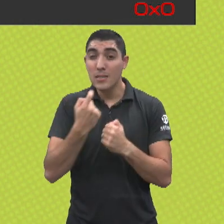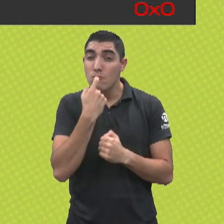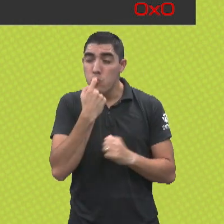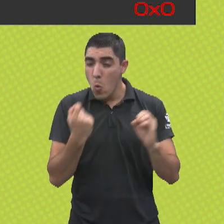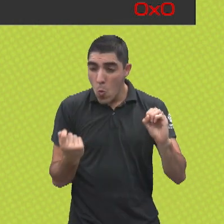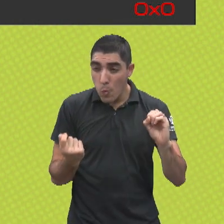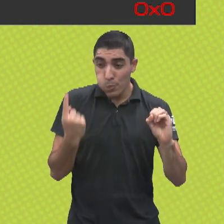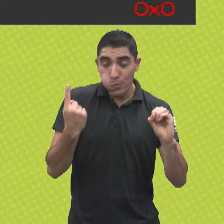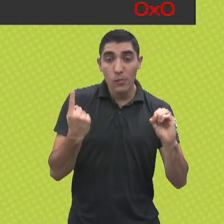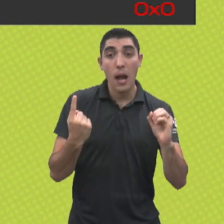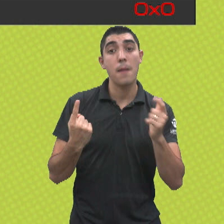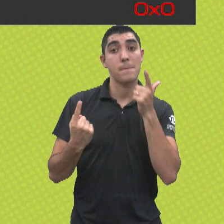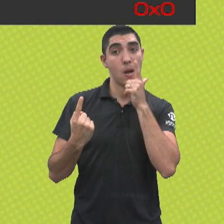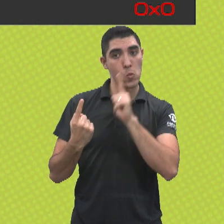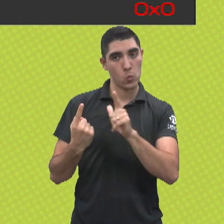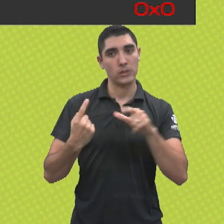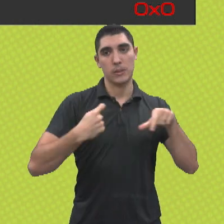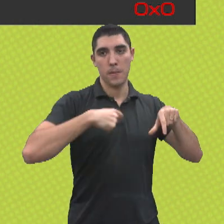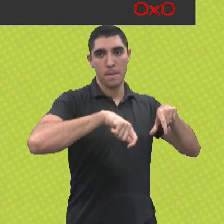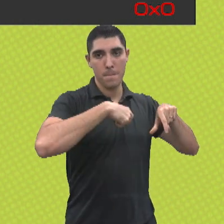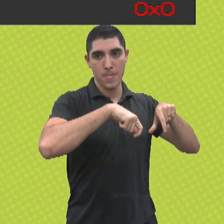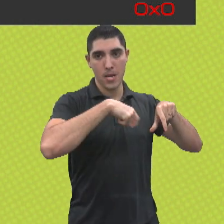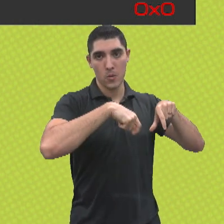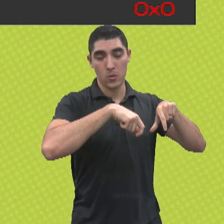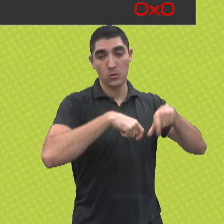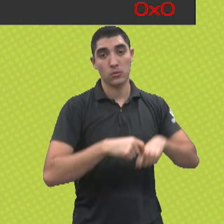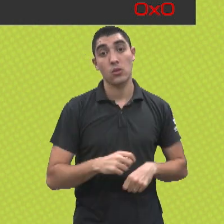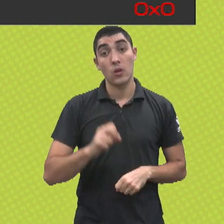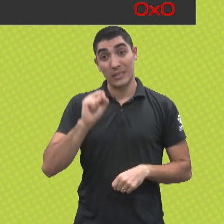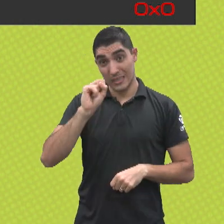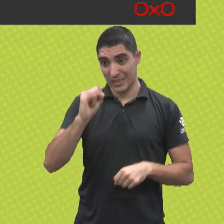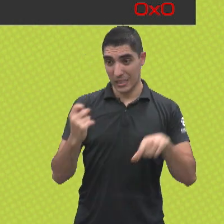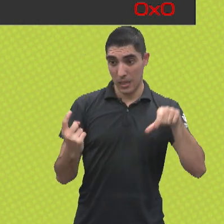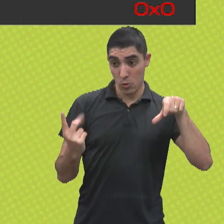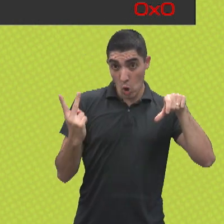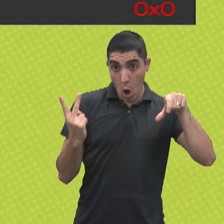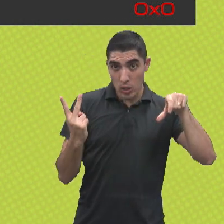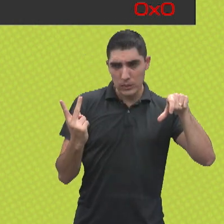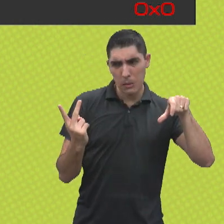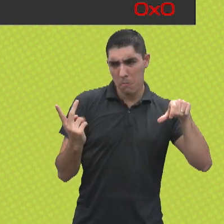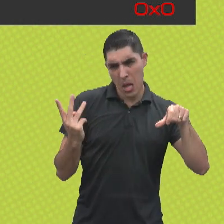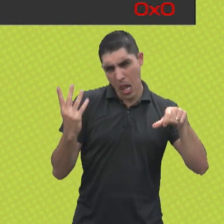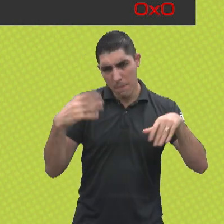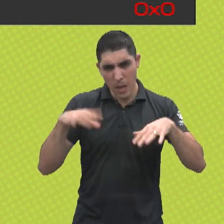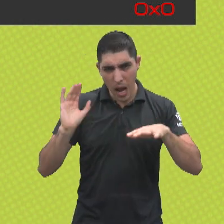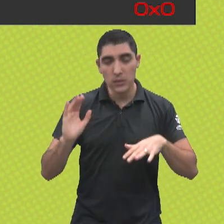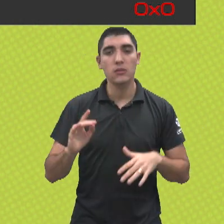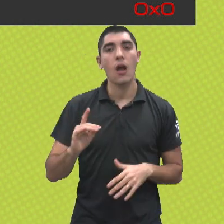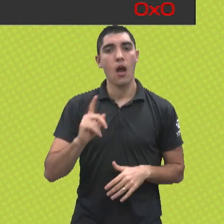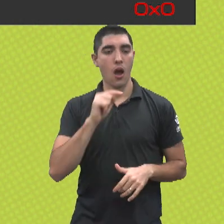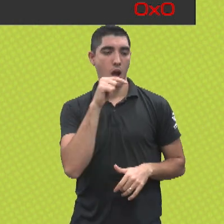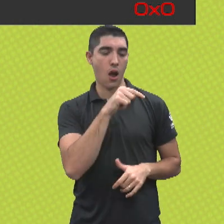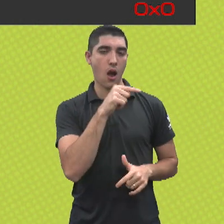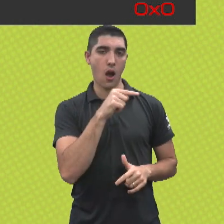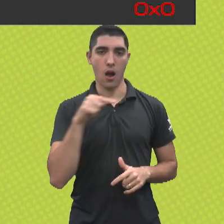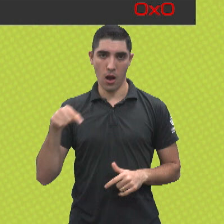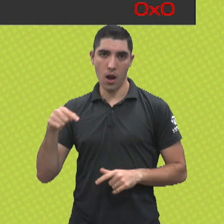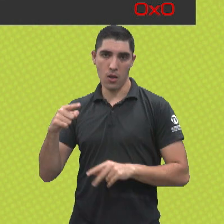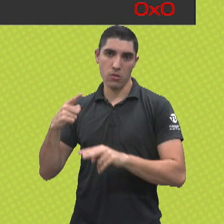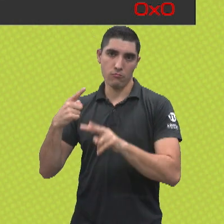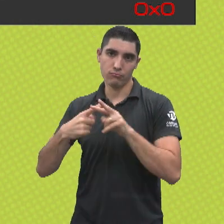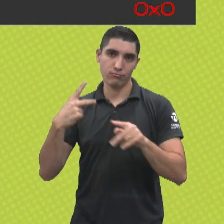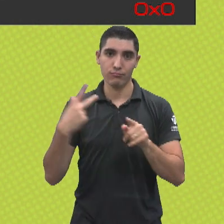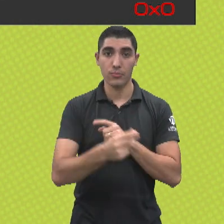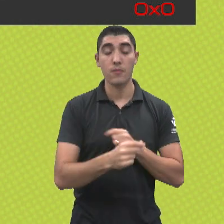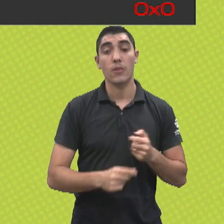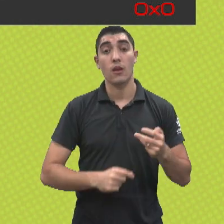gol de diferença para levar para a decisão por pênaltis. 2 gols de diferença, o Capivariano leva, o 15 de Piracicaba joga pelo empate.